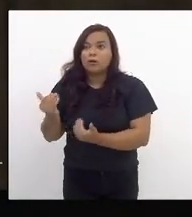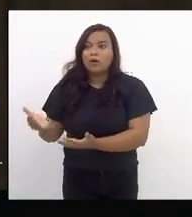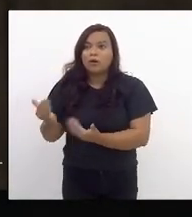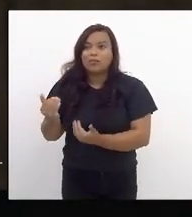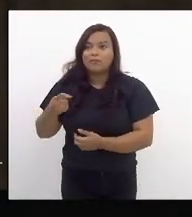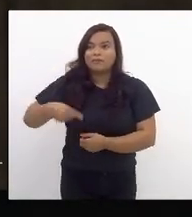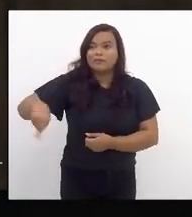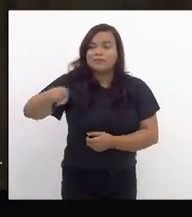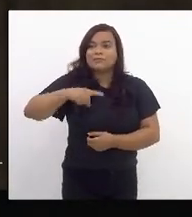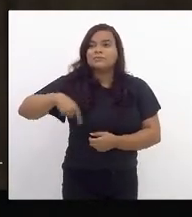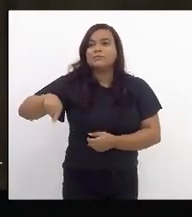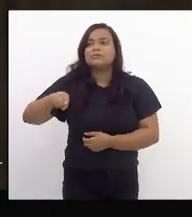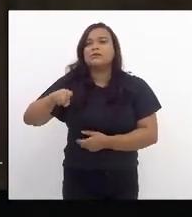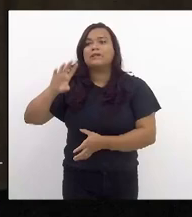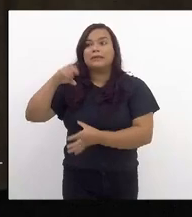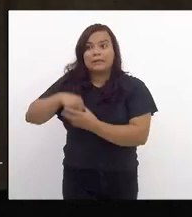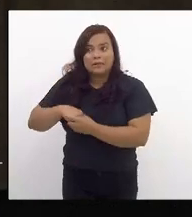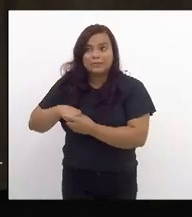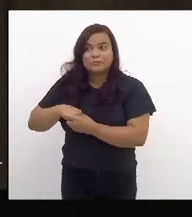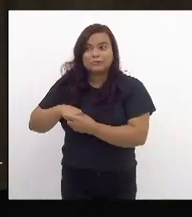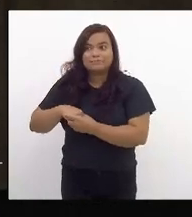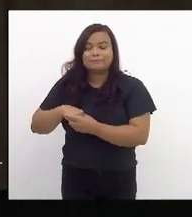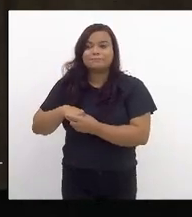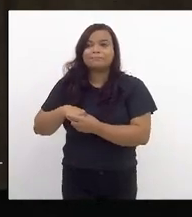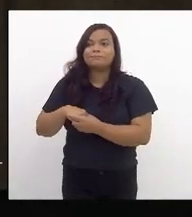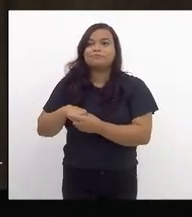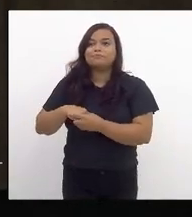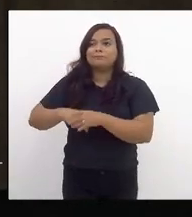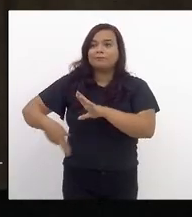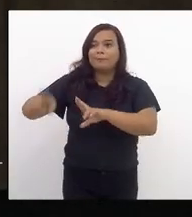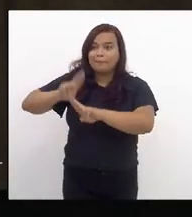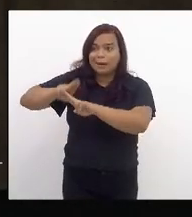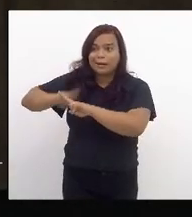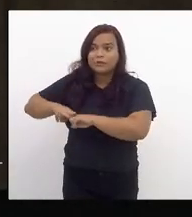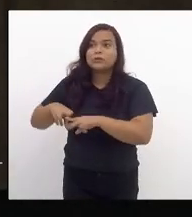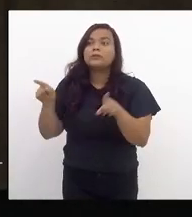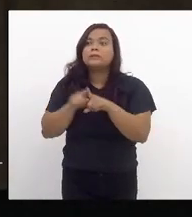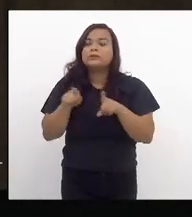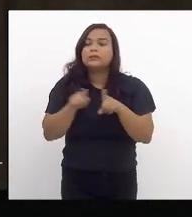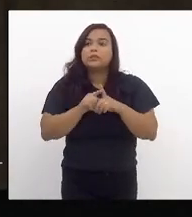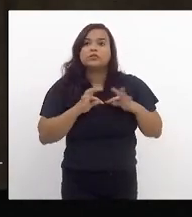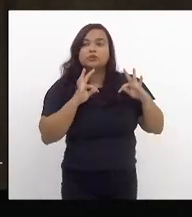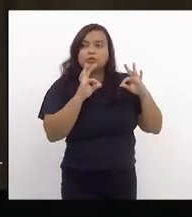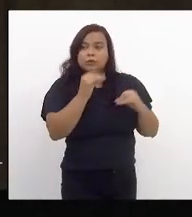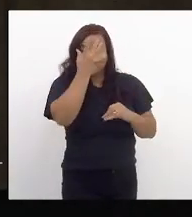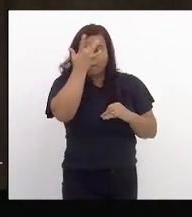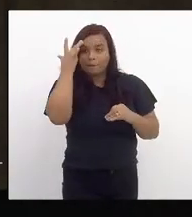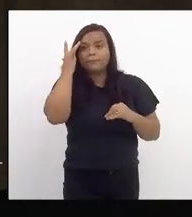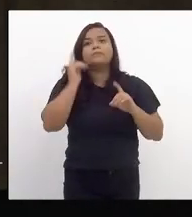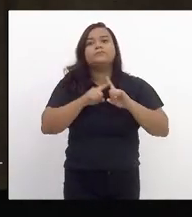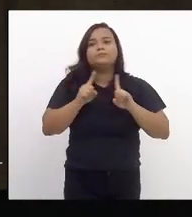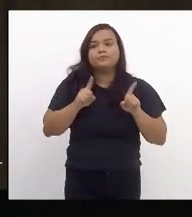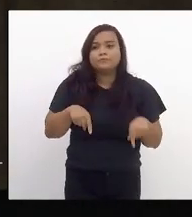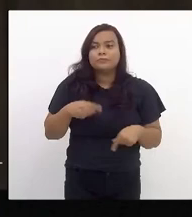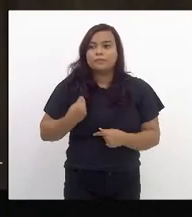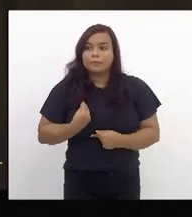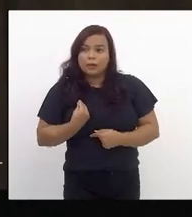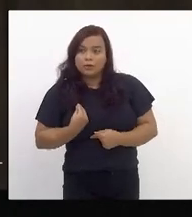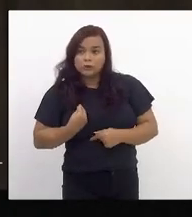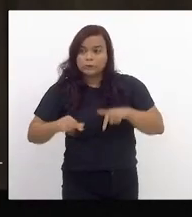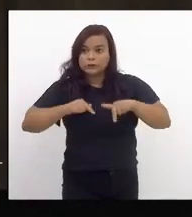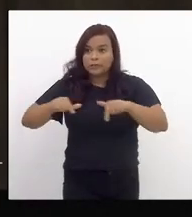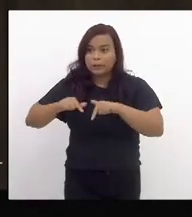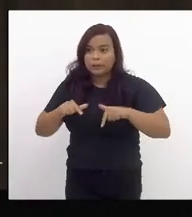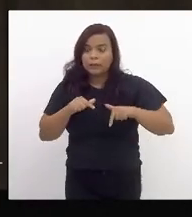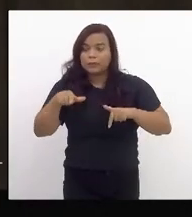adolescentes internos e a todos os servidores que atuam nas unidades socioeducativas, eis